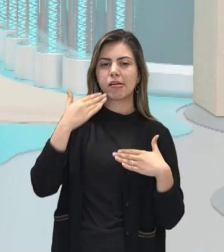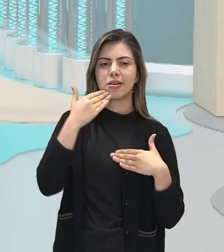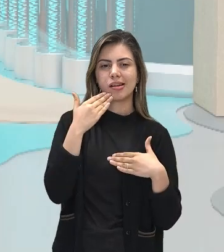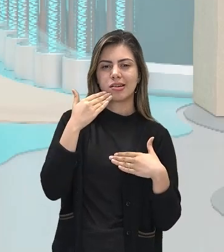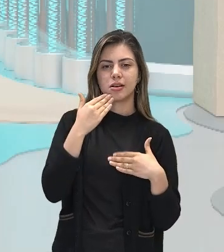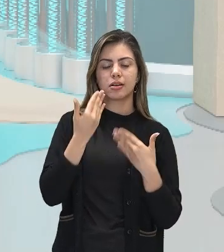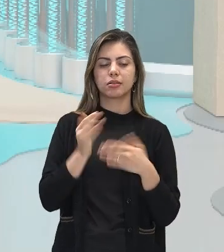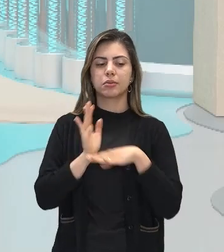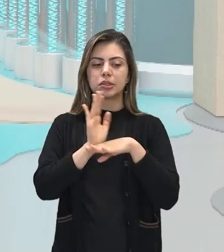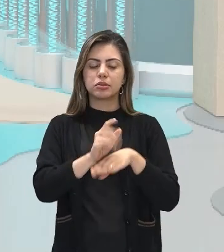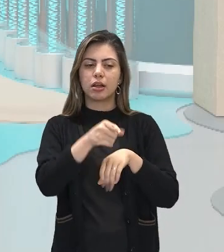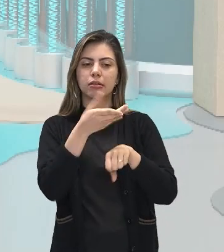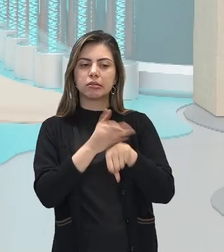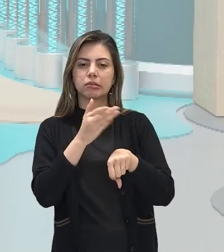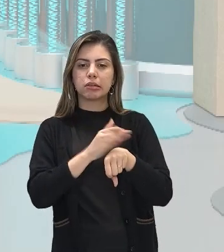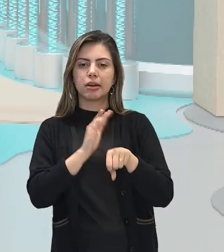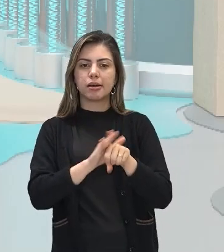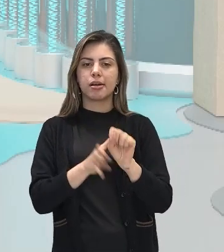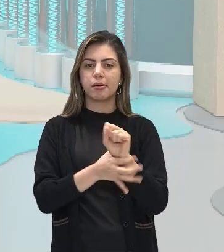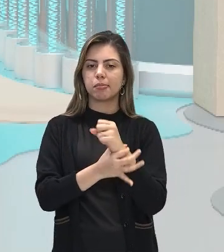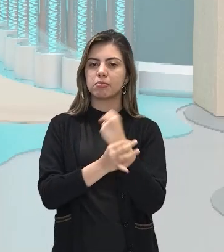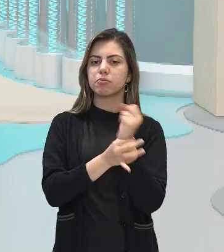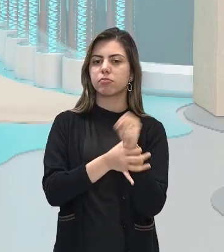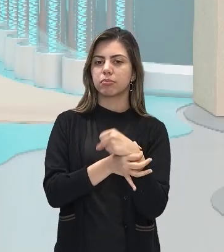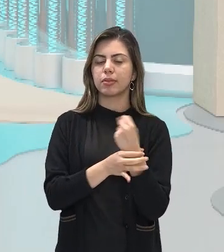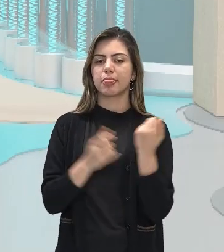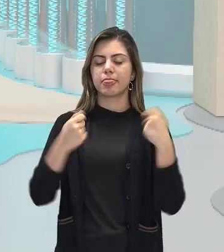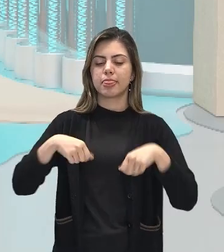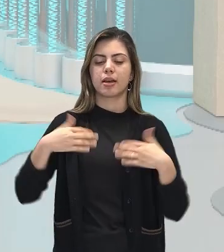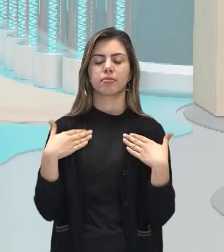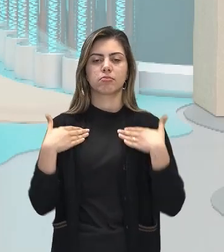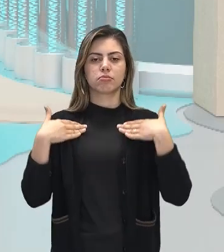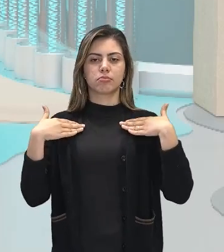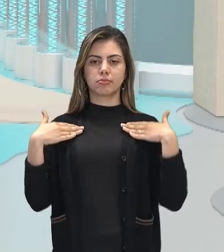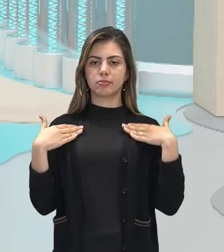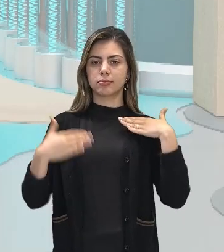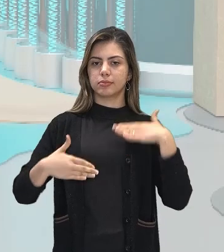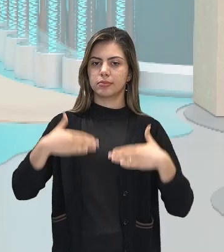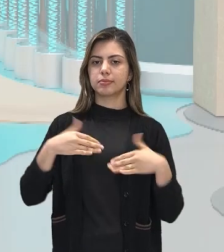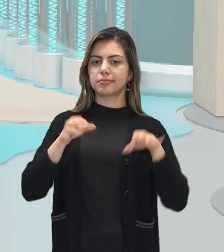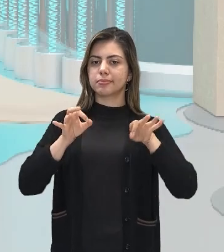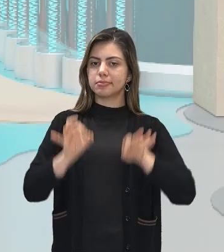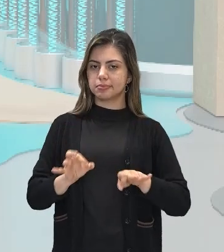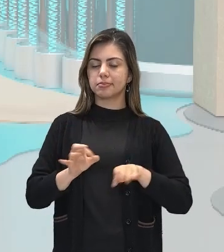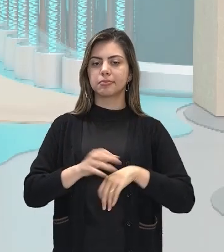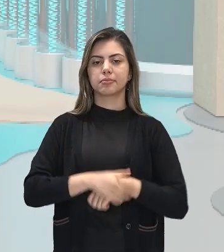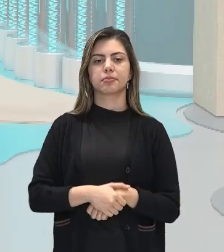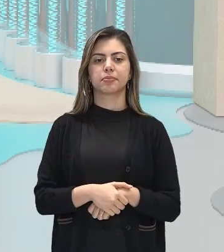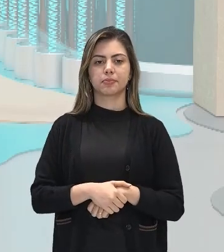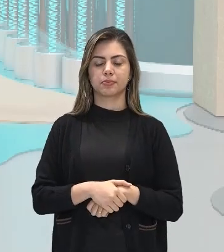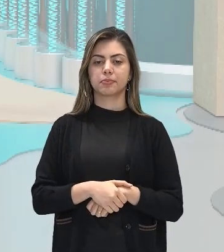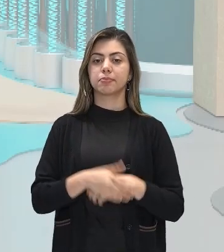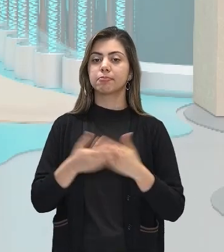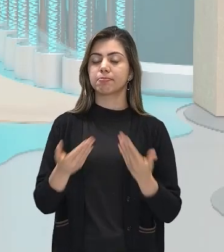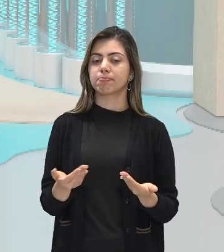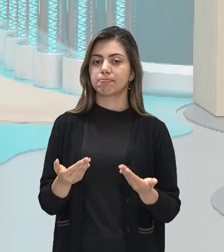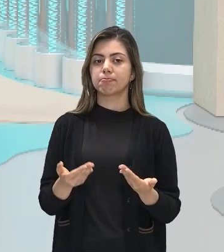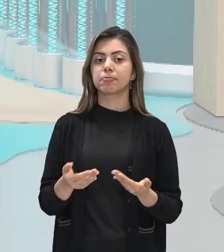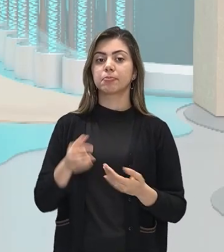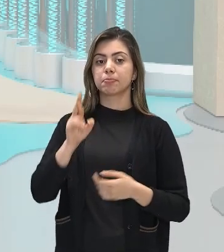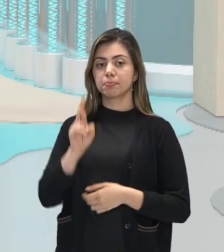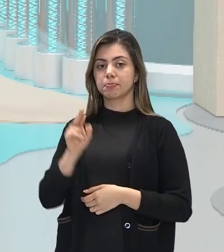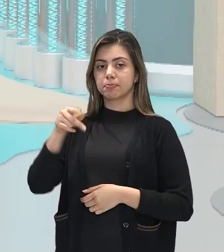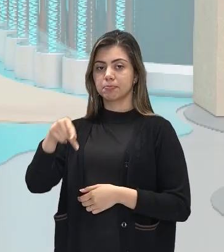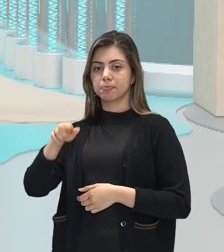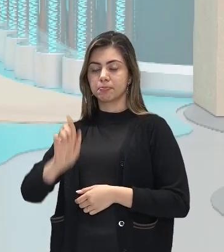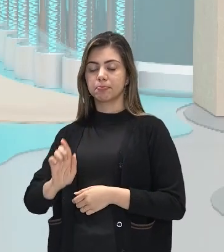certos exercícios a fim de manter a postura, corrigir a postura desse paciente. Então, o RPG ele